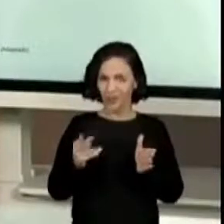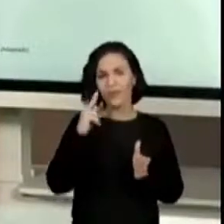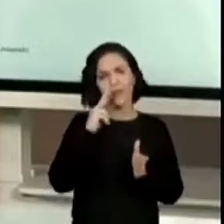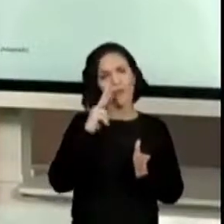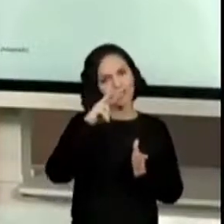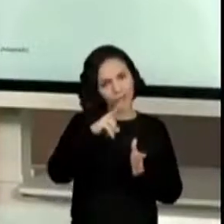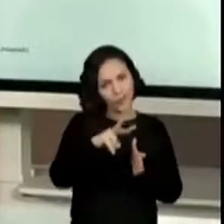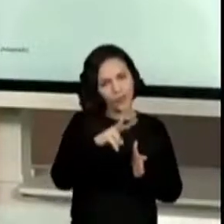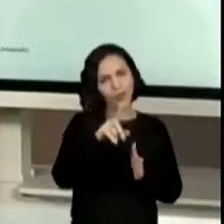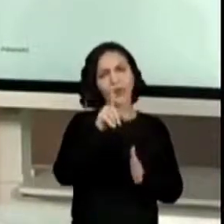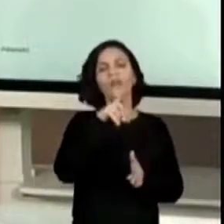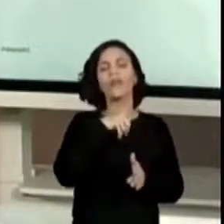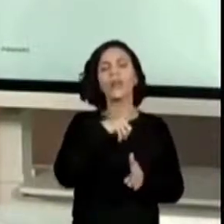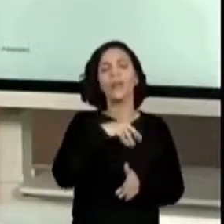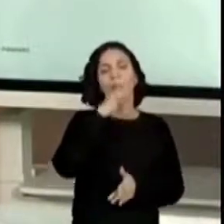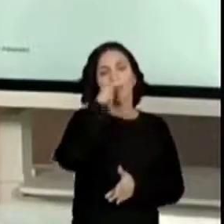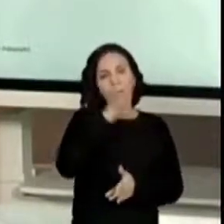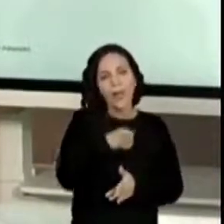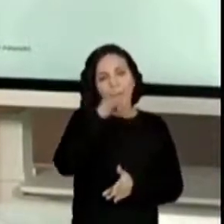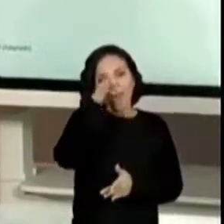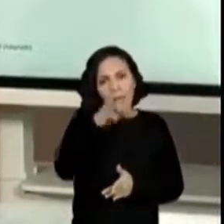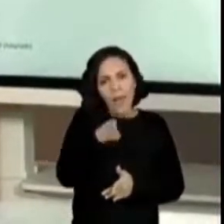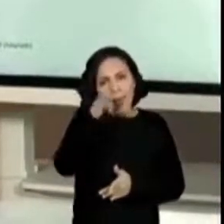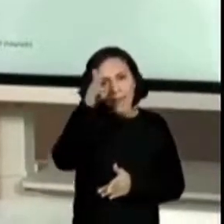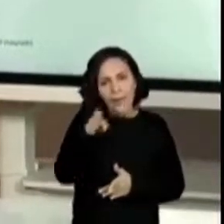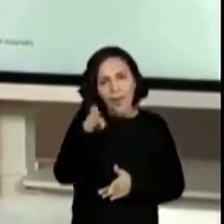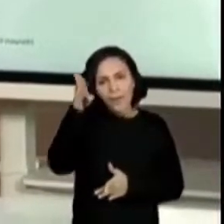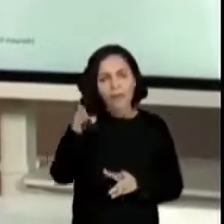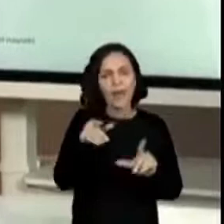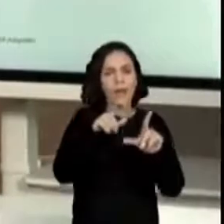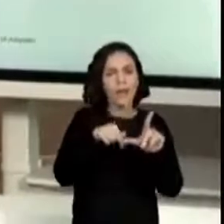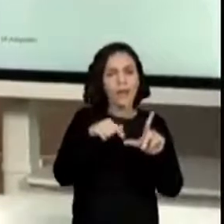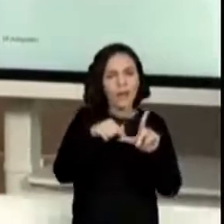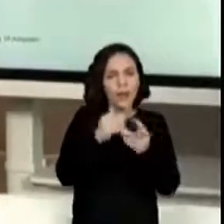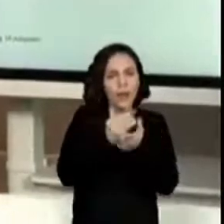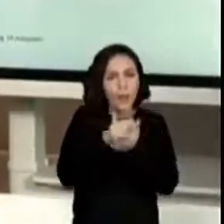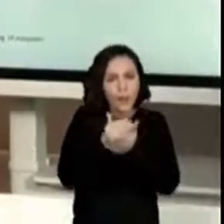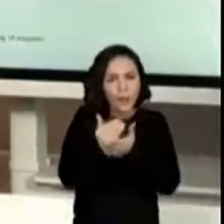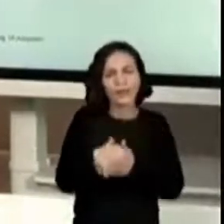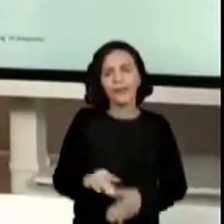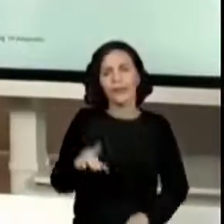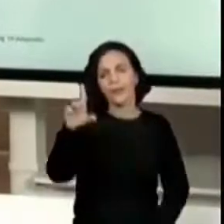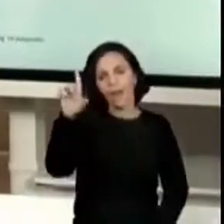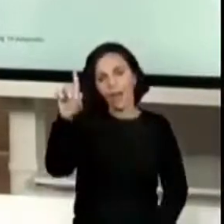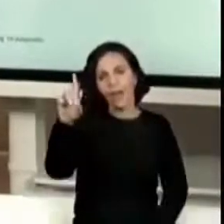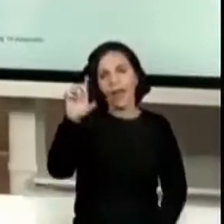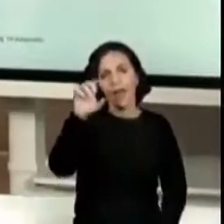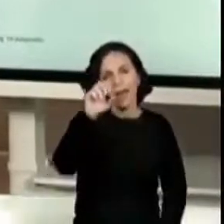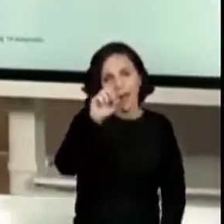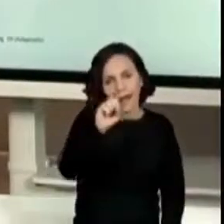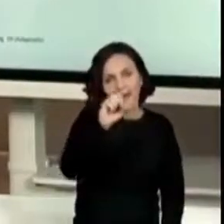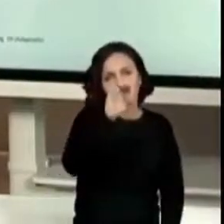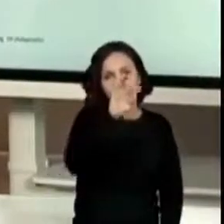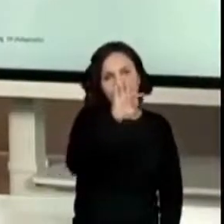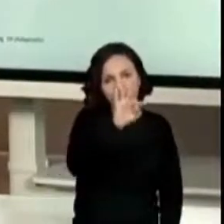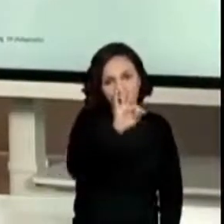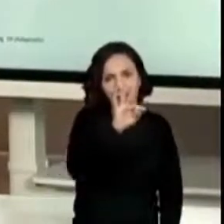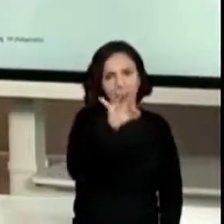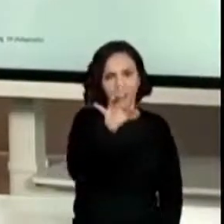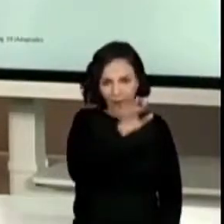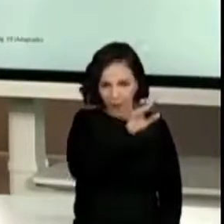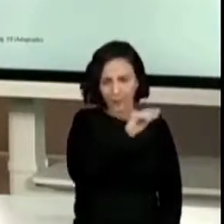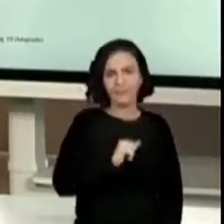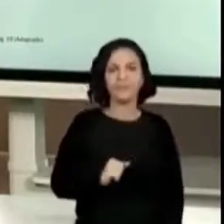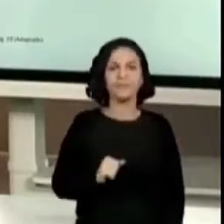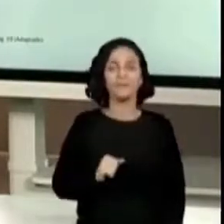lá no calendário os dias da semana, as primeiras letrinhas que representa cada dia ali. E agora?